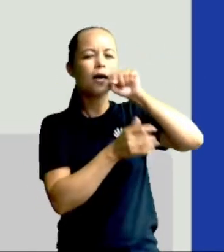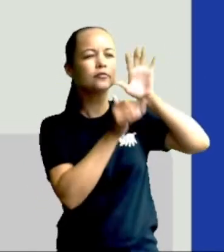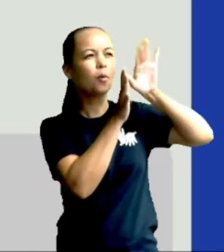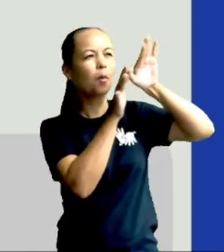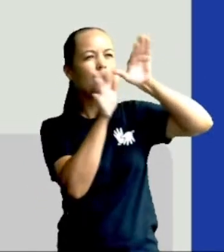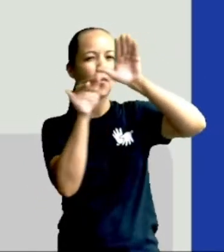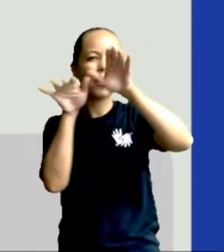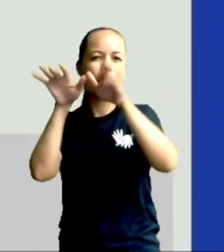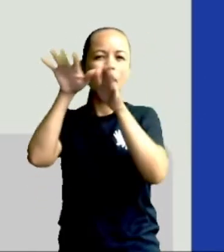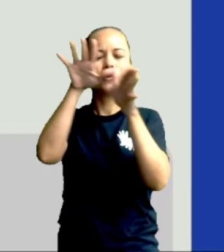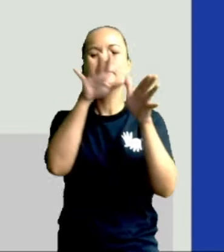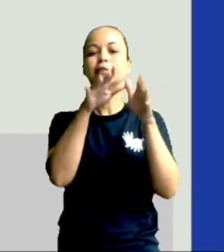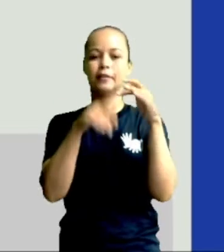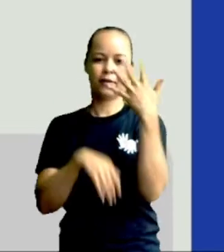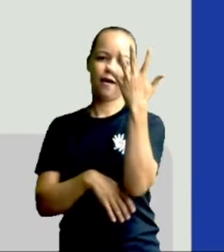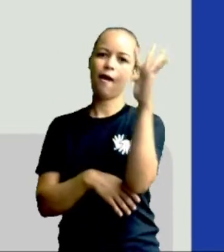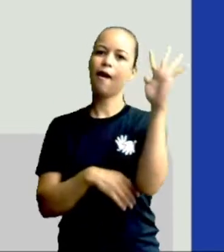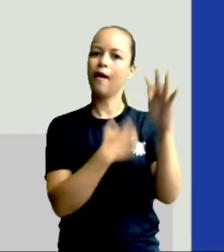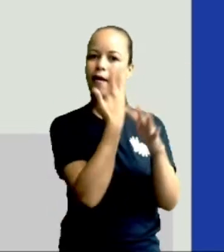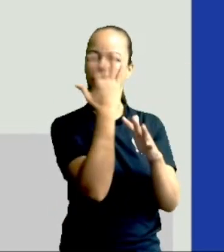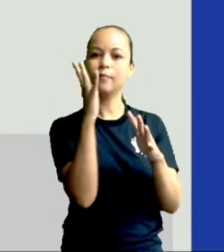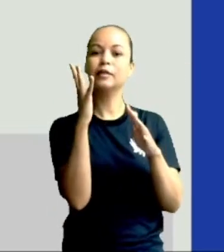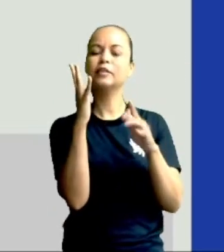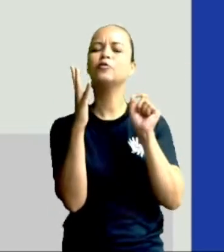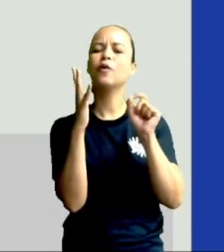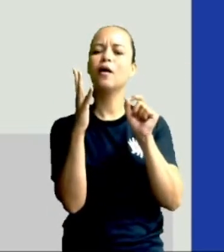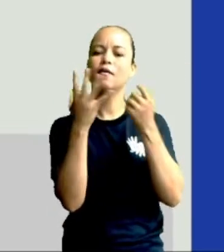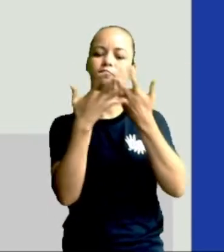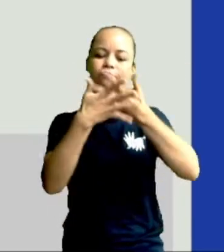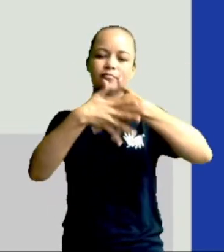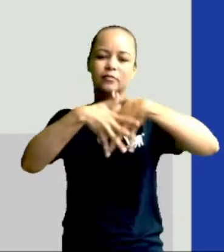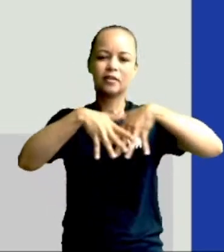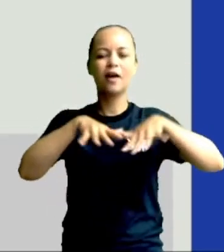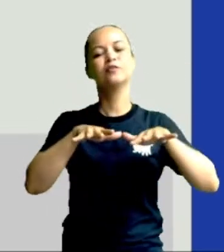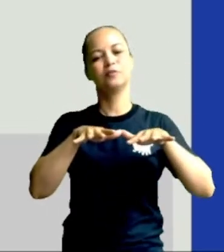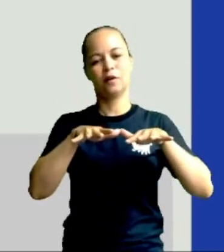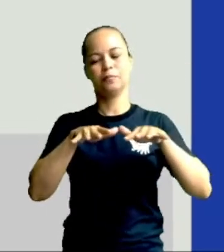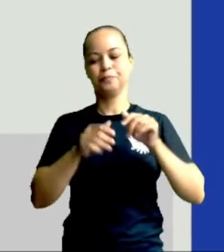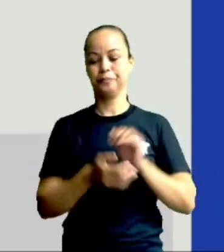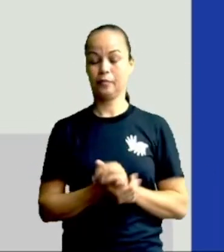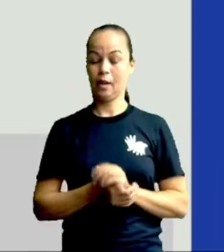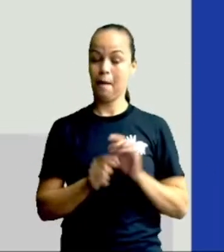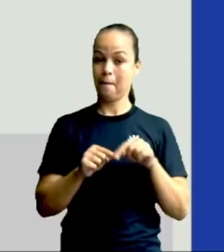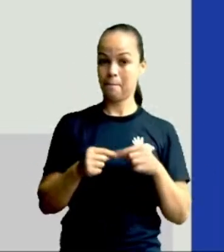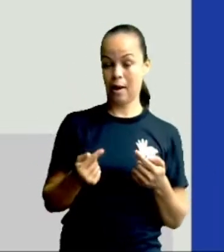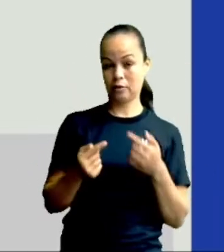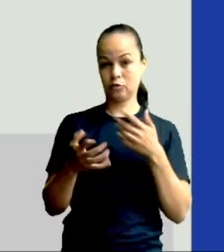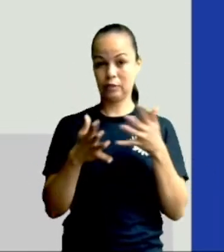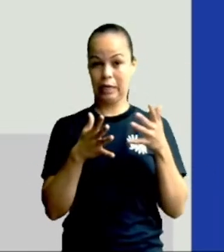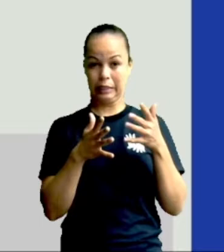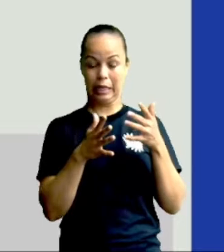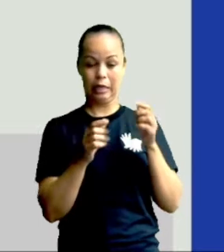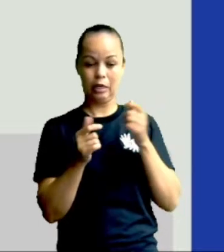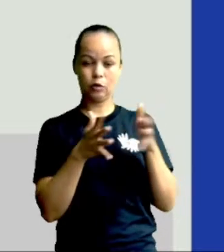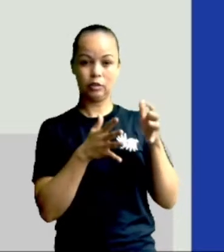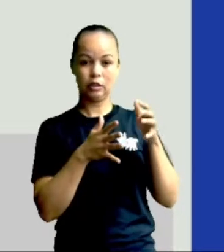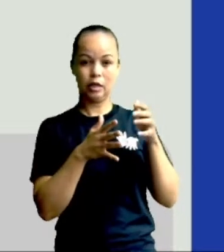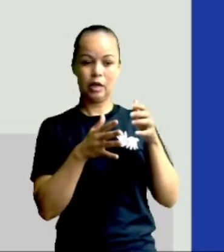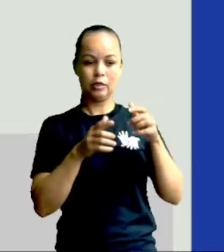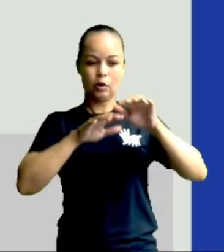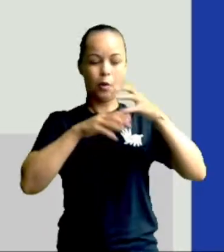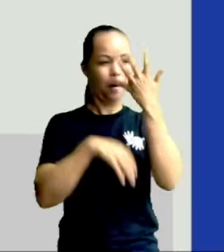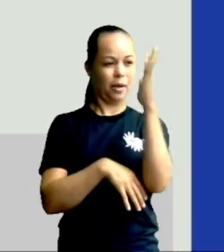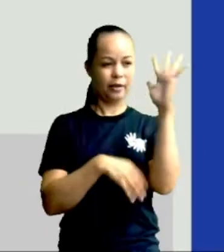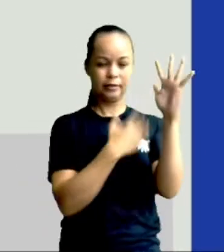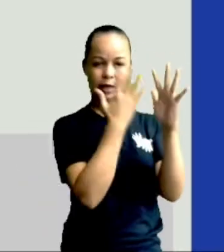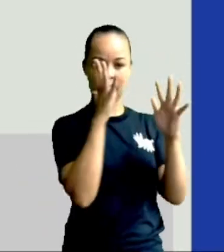enfim, aquilo ali é uma paisagem natural. Mas quando ela apresenta alguma intervençãozinha humana, eita, no meio daquela paisagem